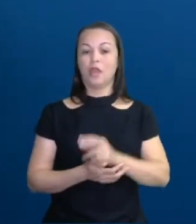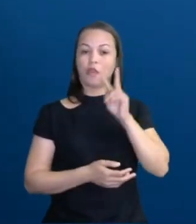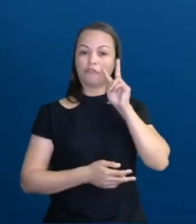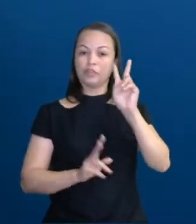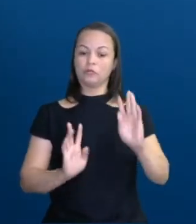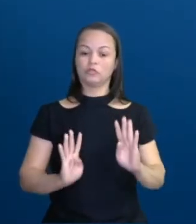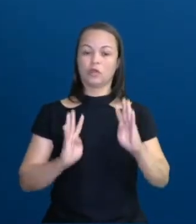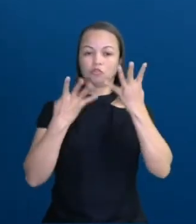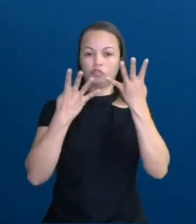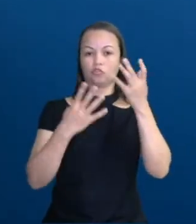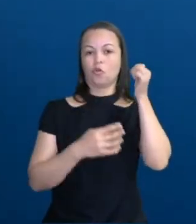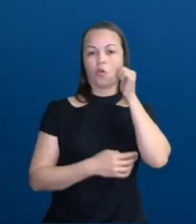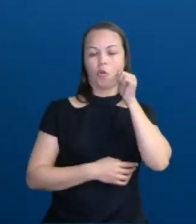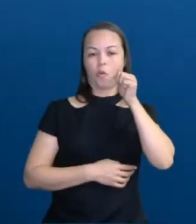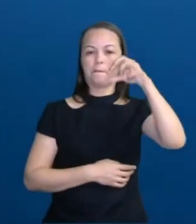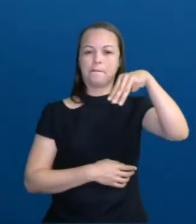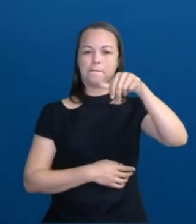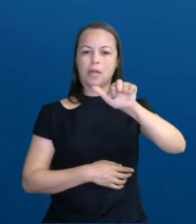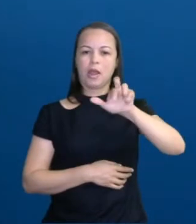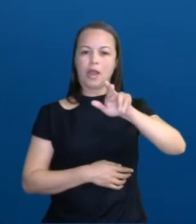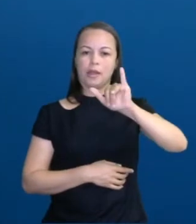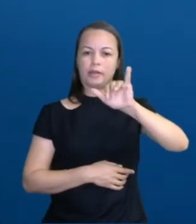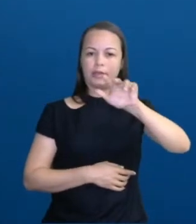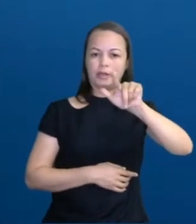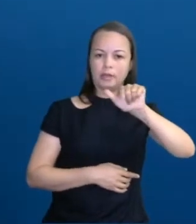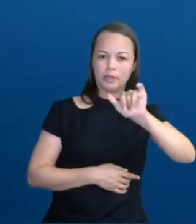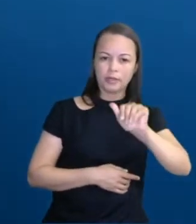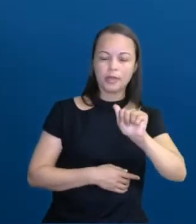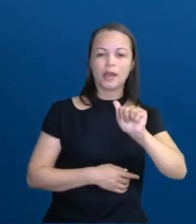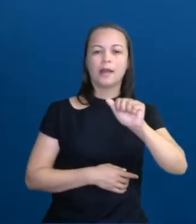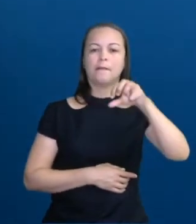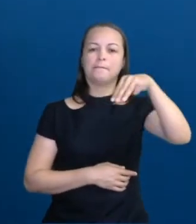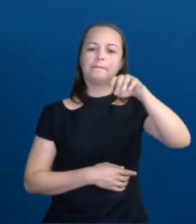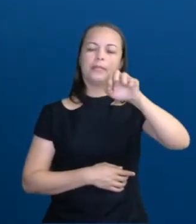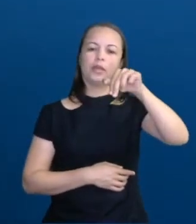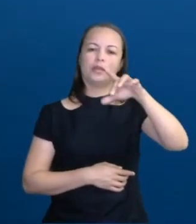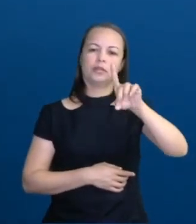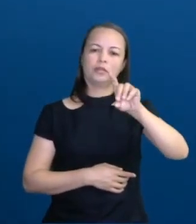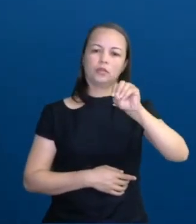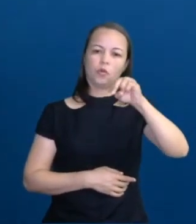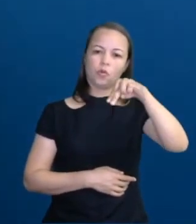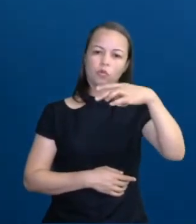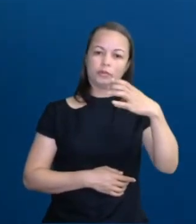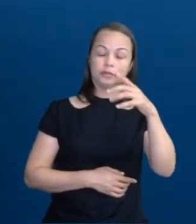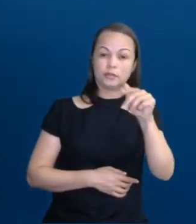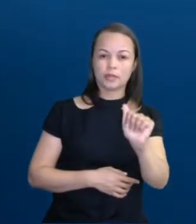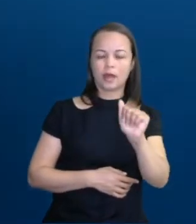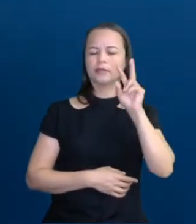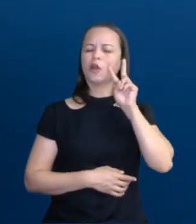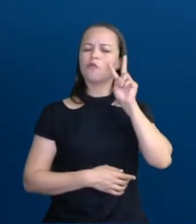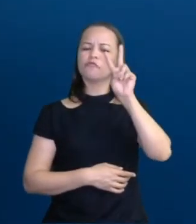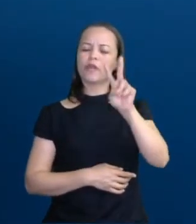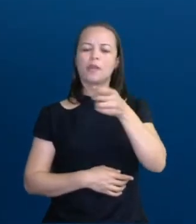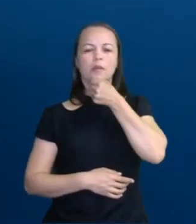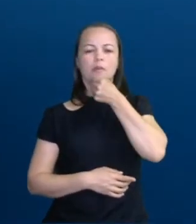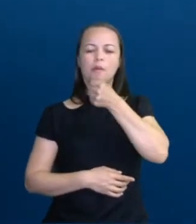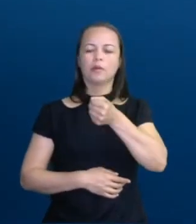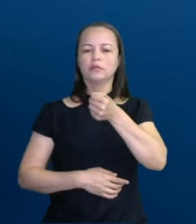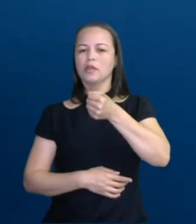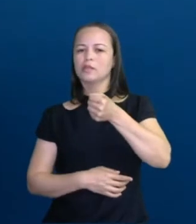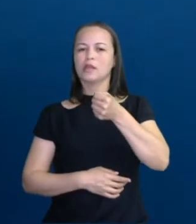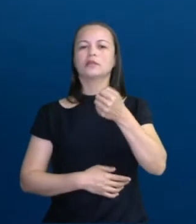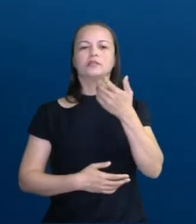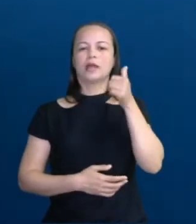Marília Mendonça percebam que aqui ó nesse caso o assistir ele é no sentido de você ver de você